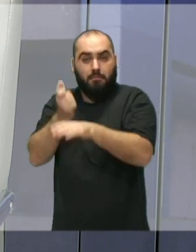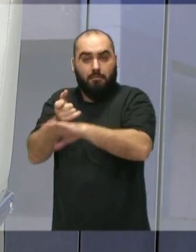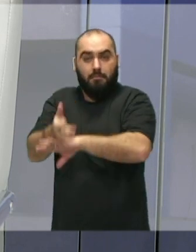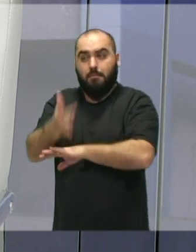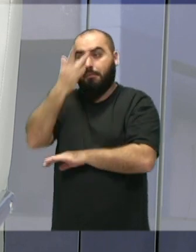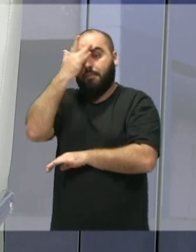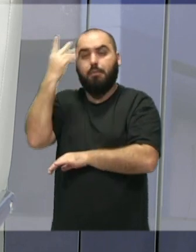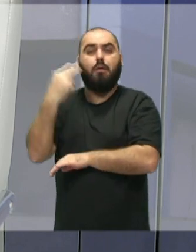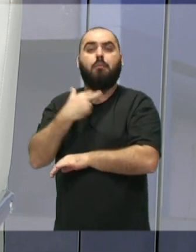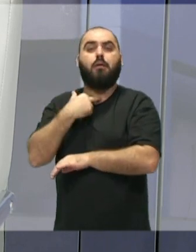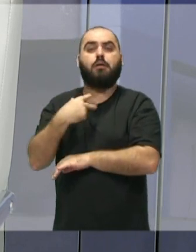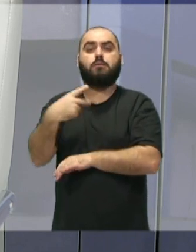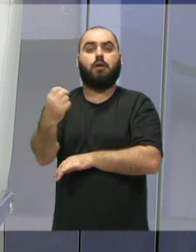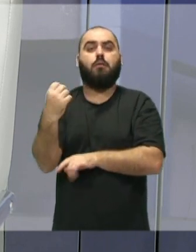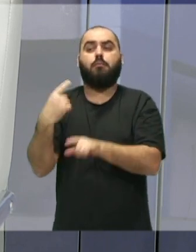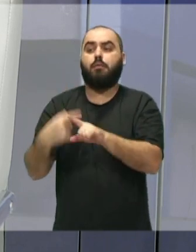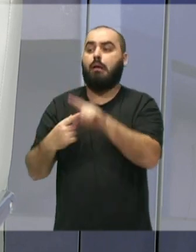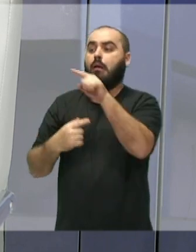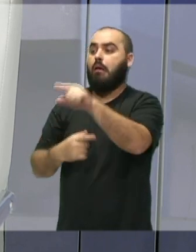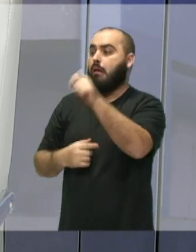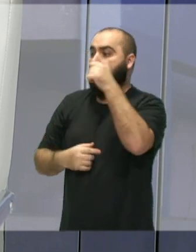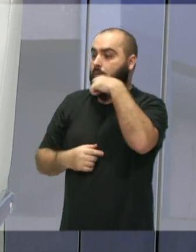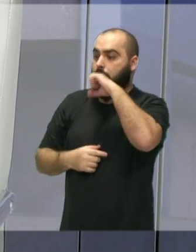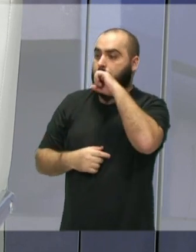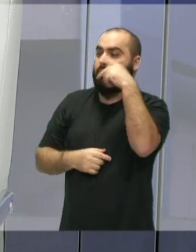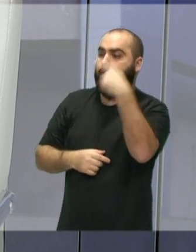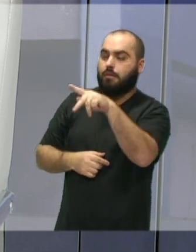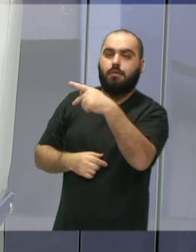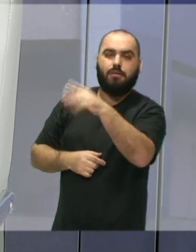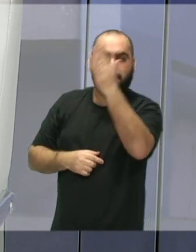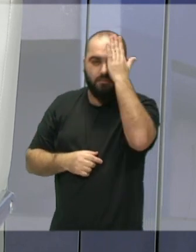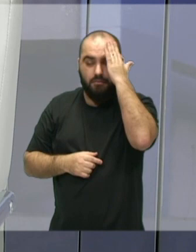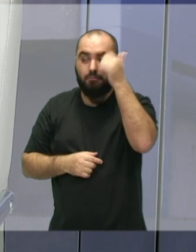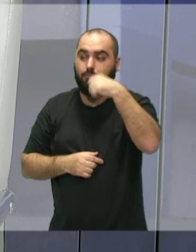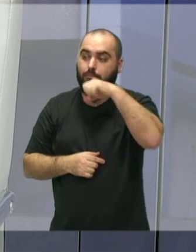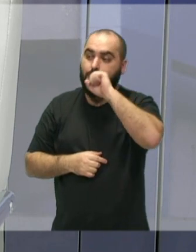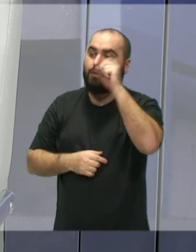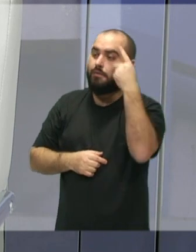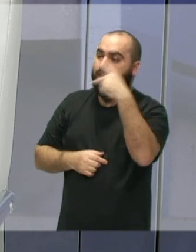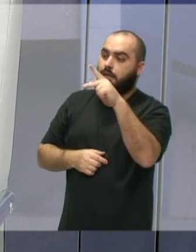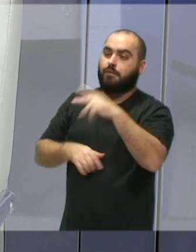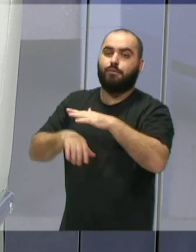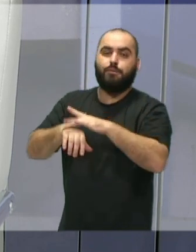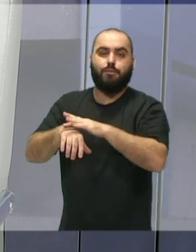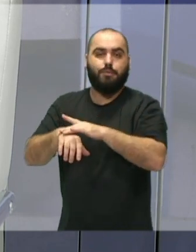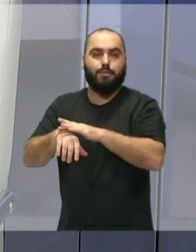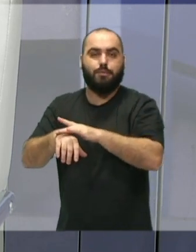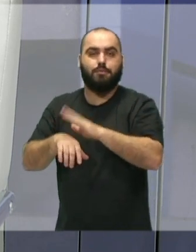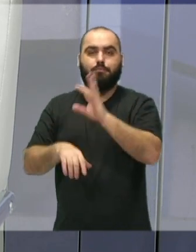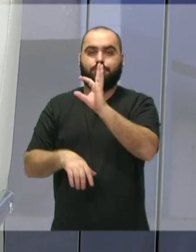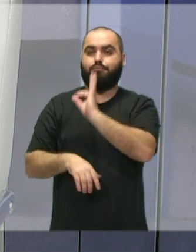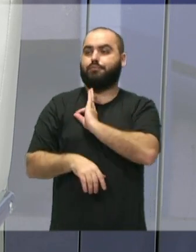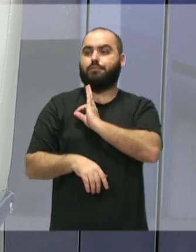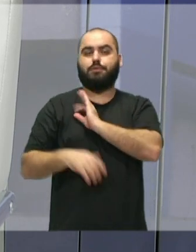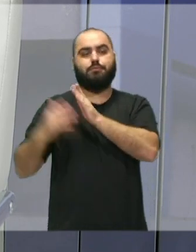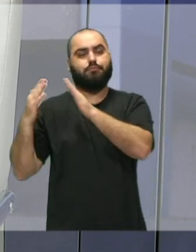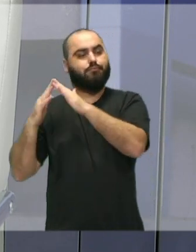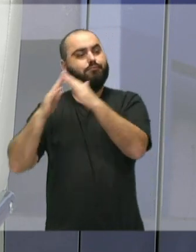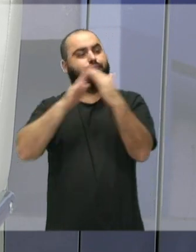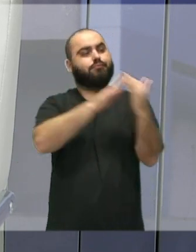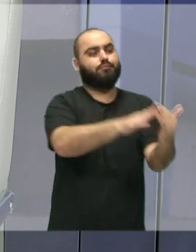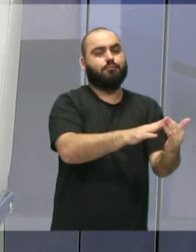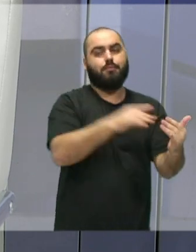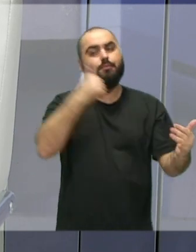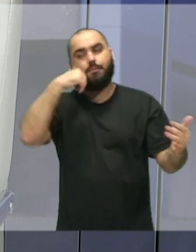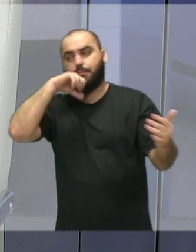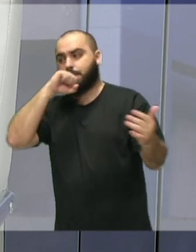conheço, porque é só ela e a mãe dela tinha Alzheimer, então ela não podia ir com a polícia se deslocar ali e deixar a mãe sozinha. Então tem vários fatos.